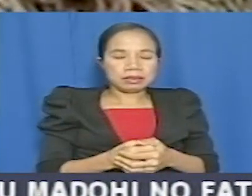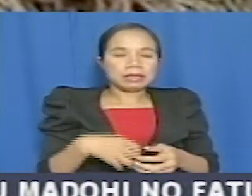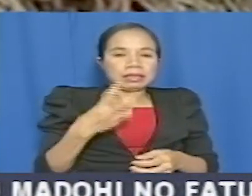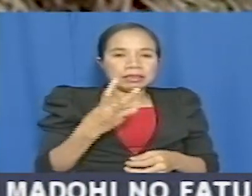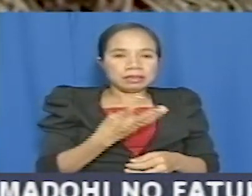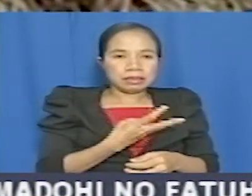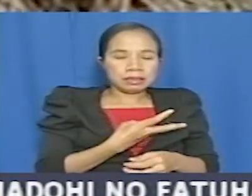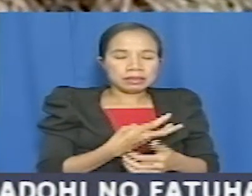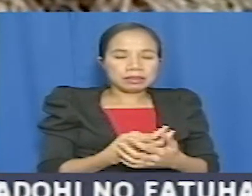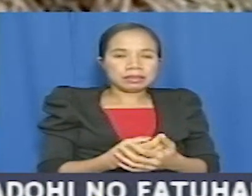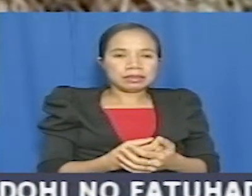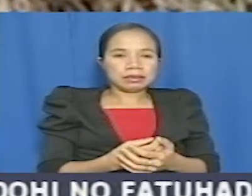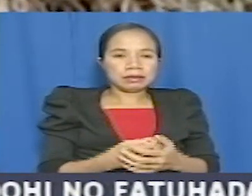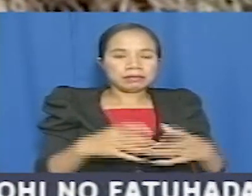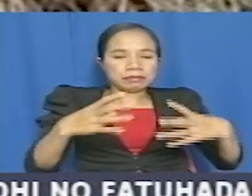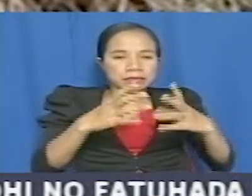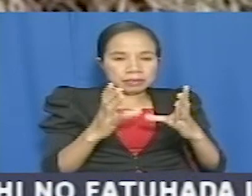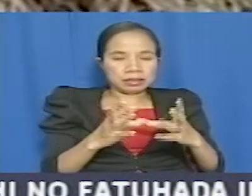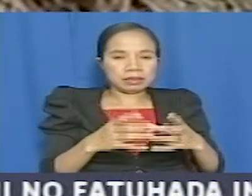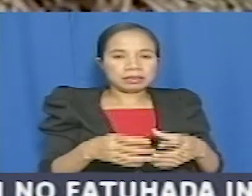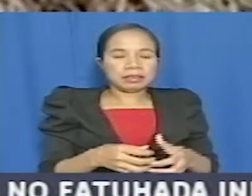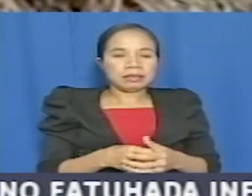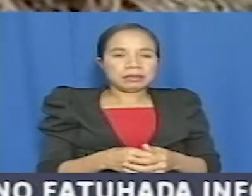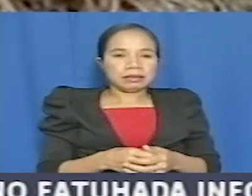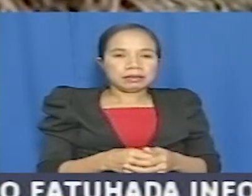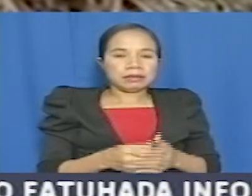bintang, balde, pos, mina,